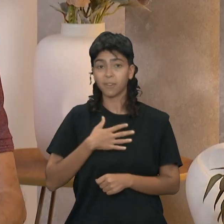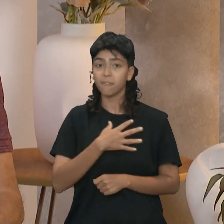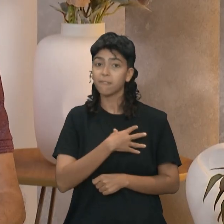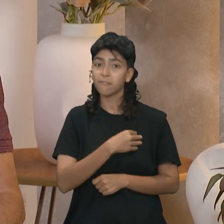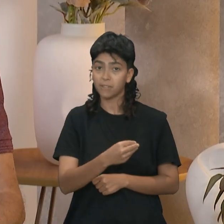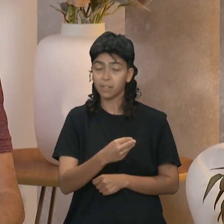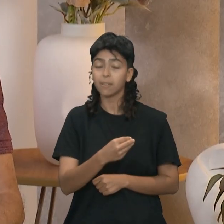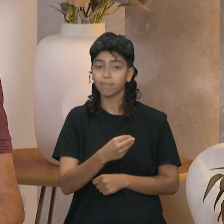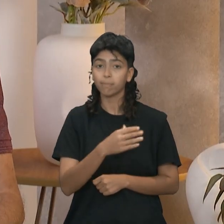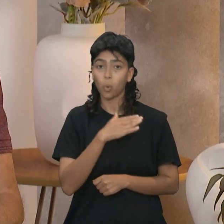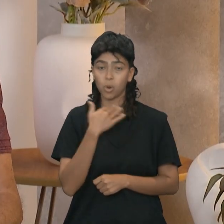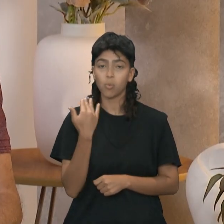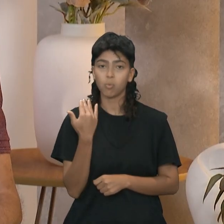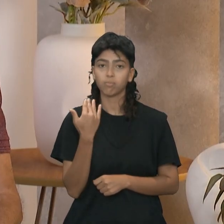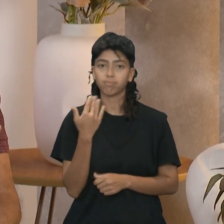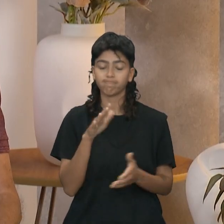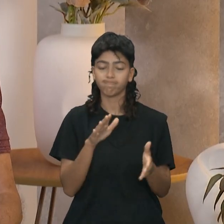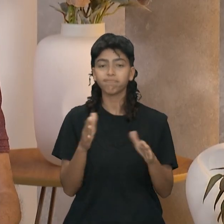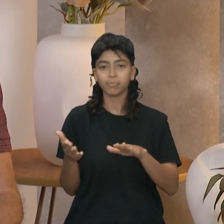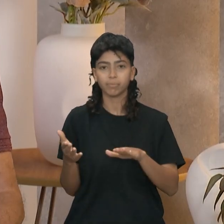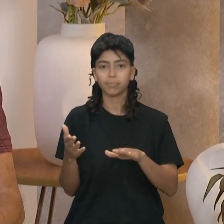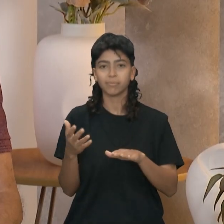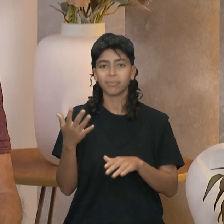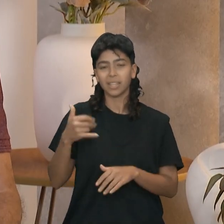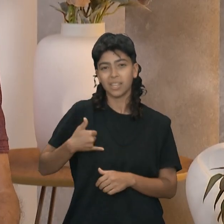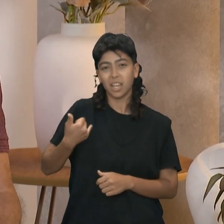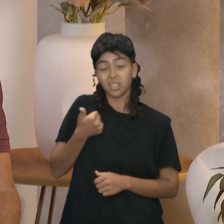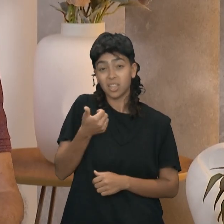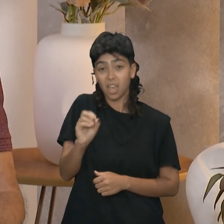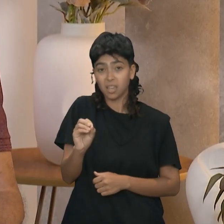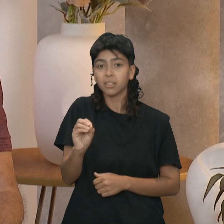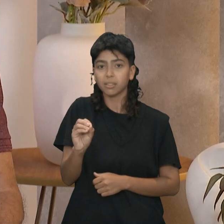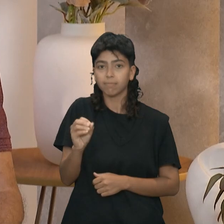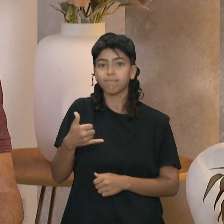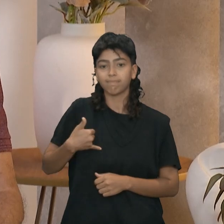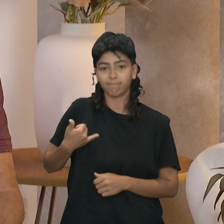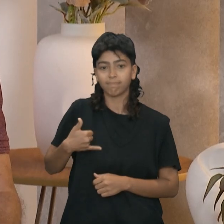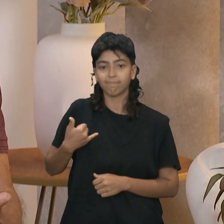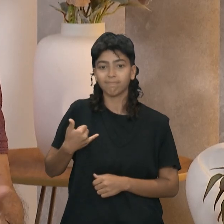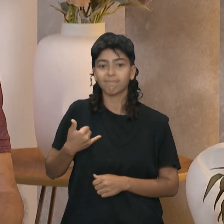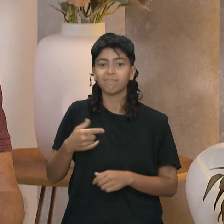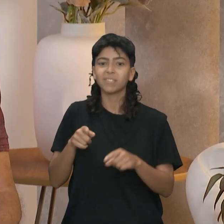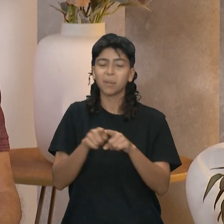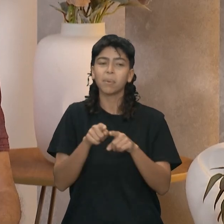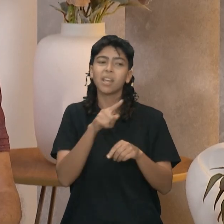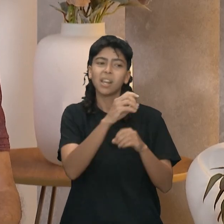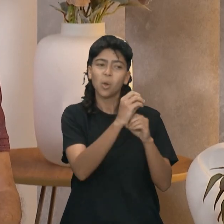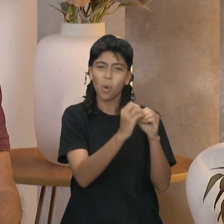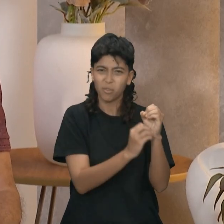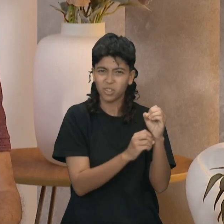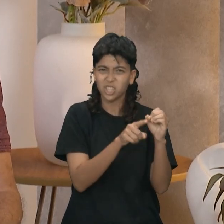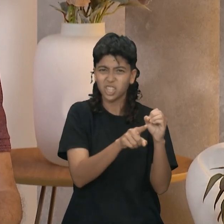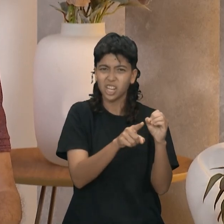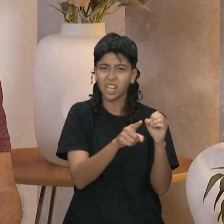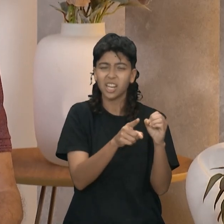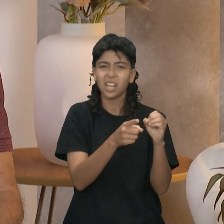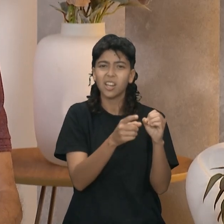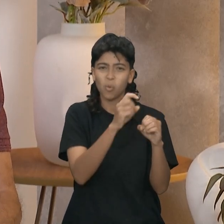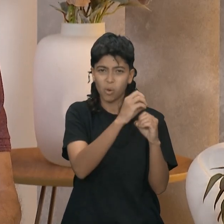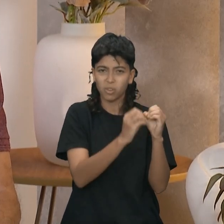Uma garotinha de 10 anos de idade que convivia aqui também na creche, né? Ainda era creche aqui do UFG,